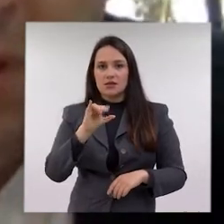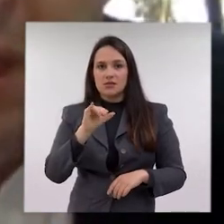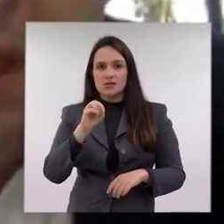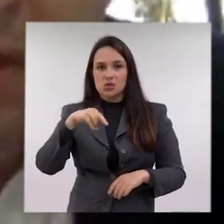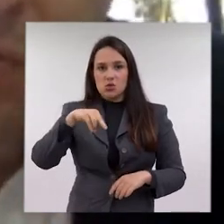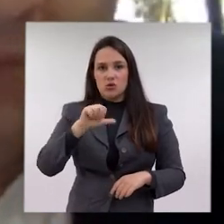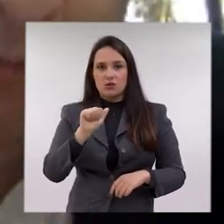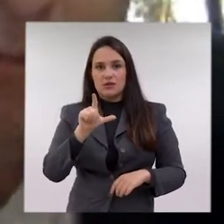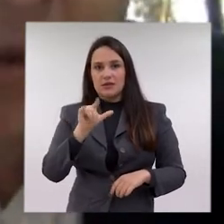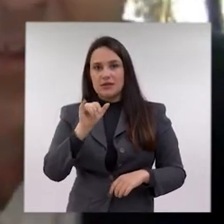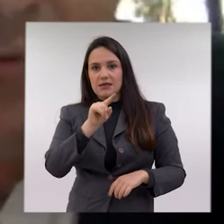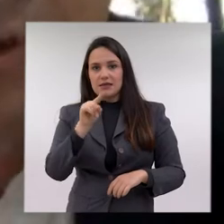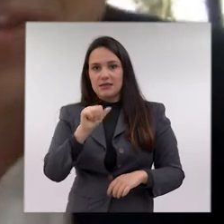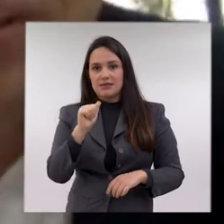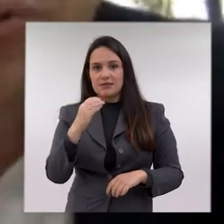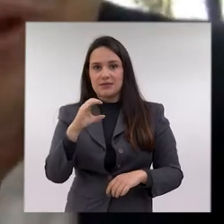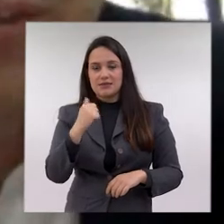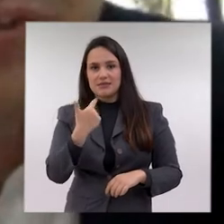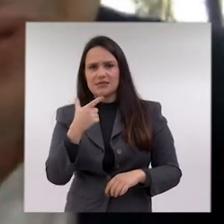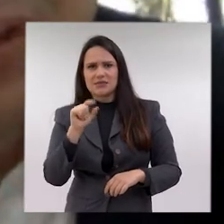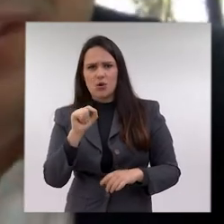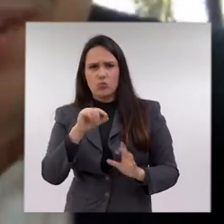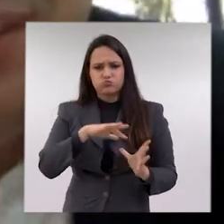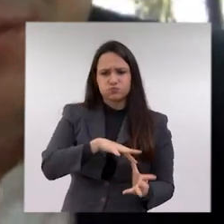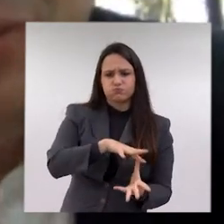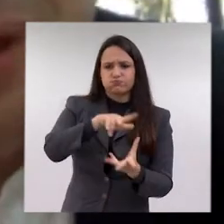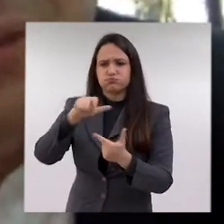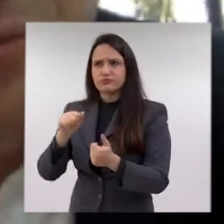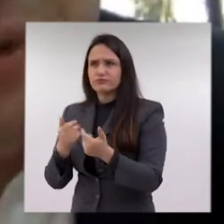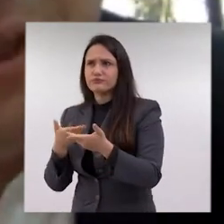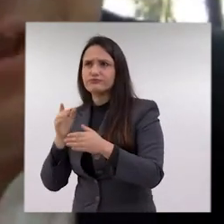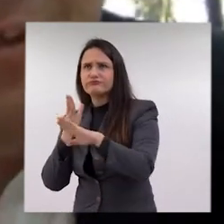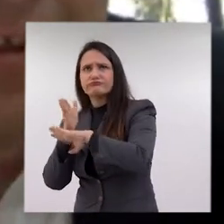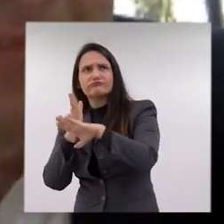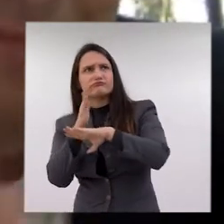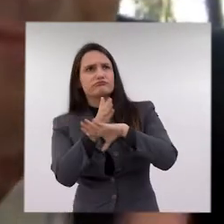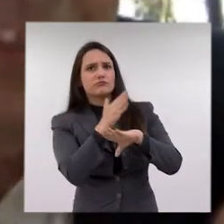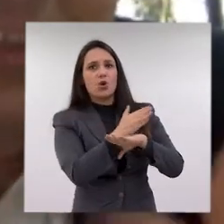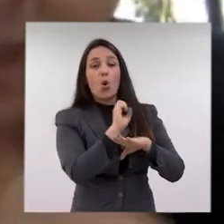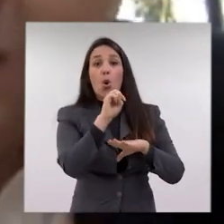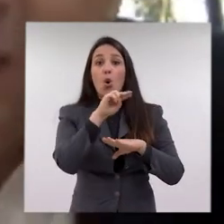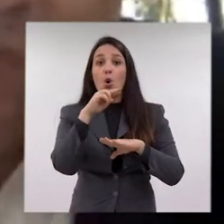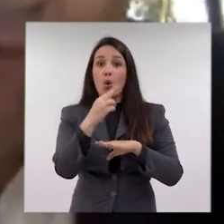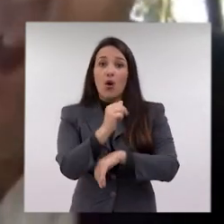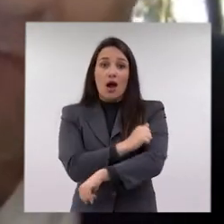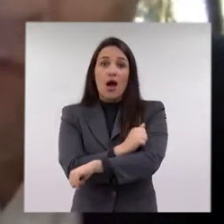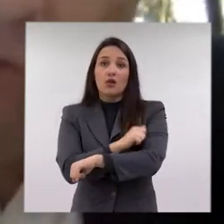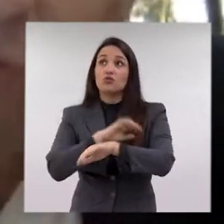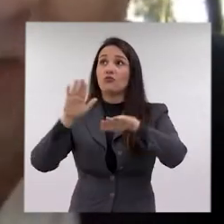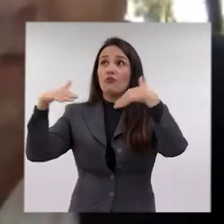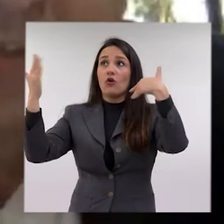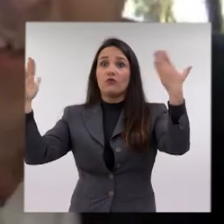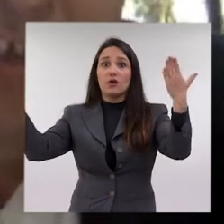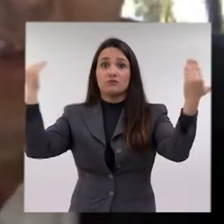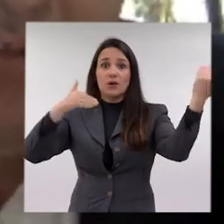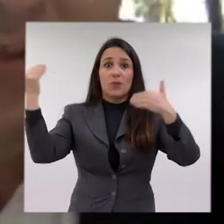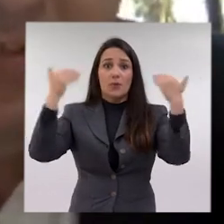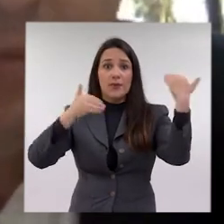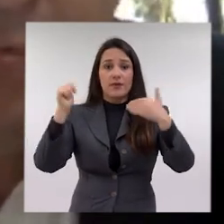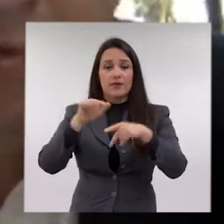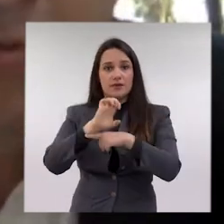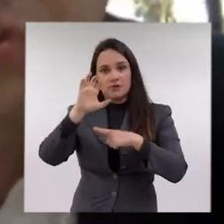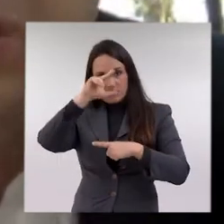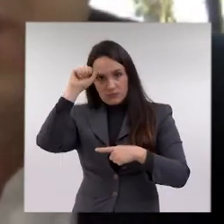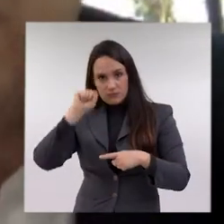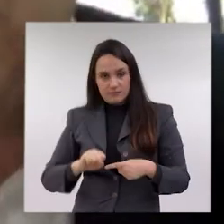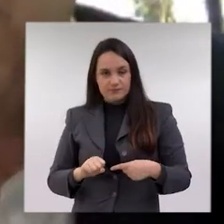sendo o centro do Brasil, o coração do Brasil, está sendo um espaço para vinda de novos estudantes estrangeiros. Então,